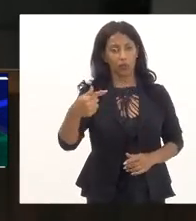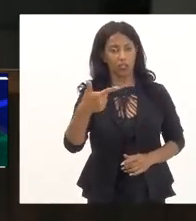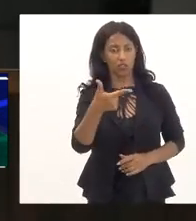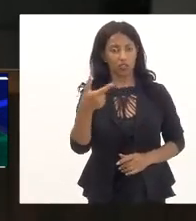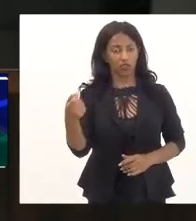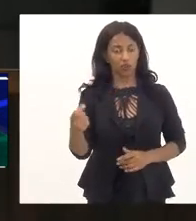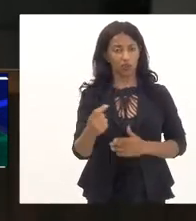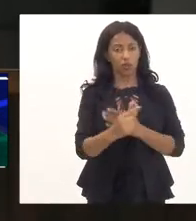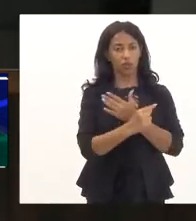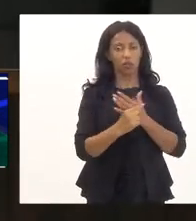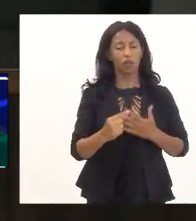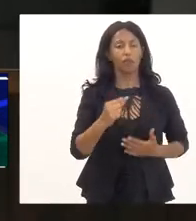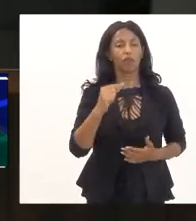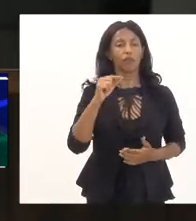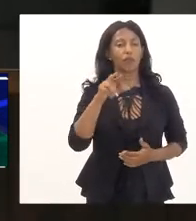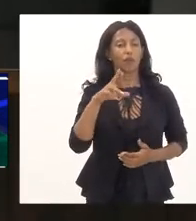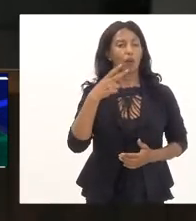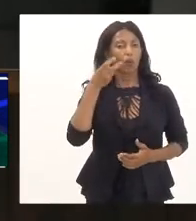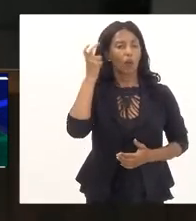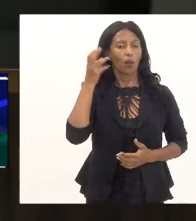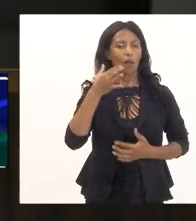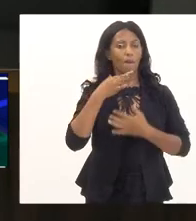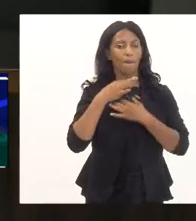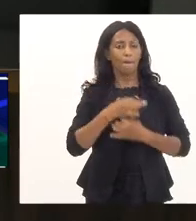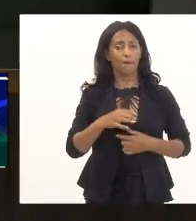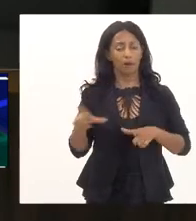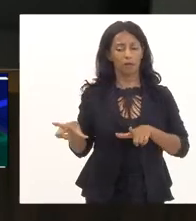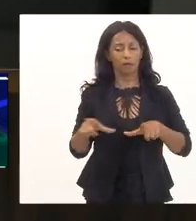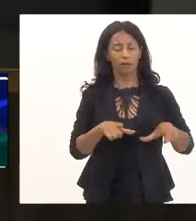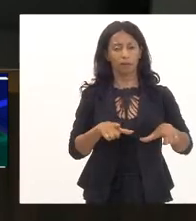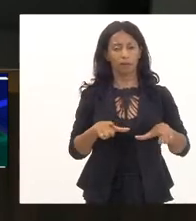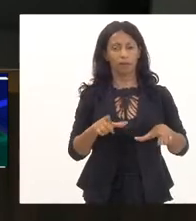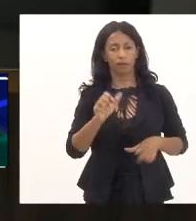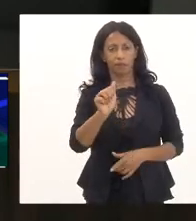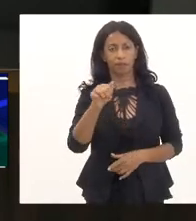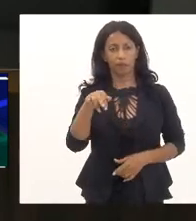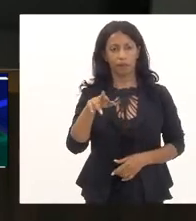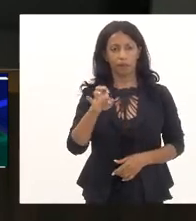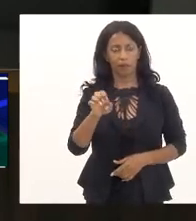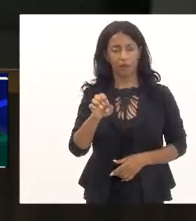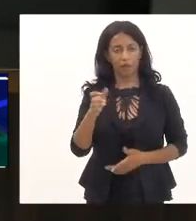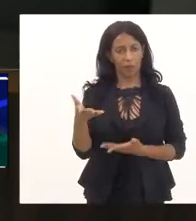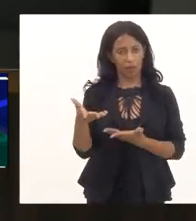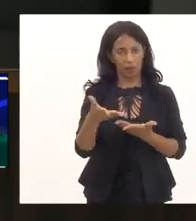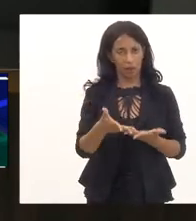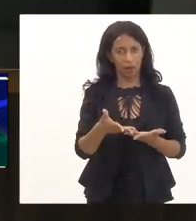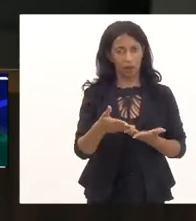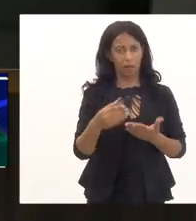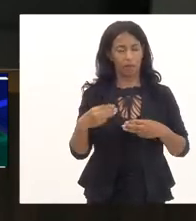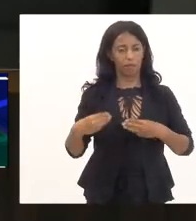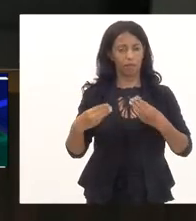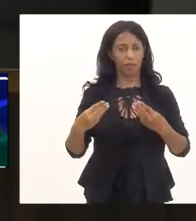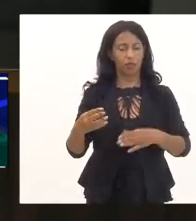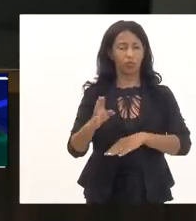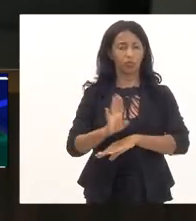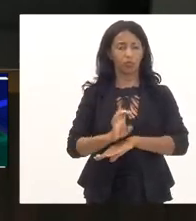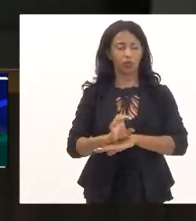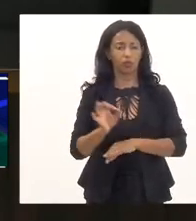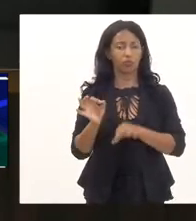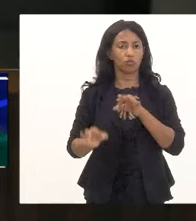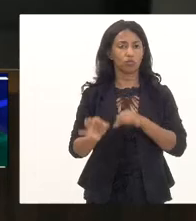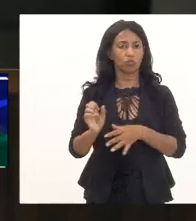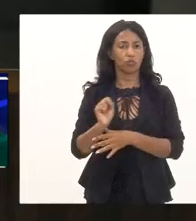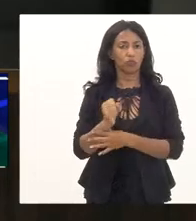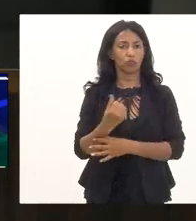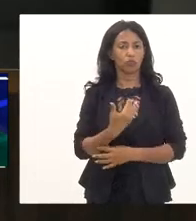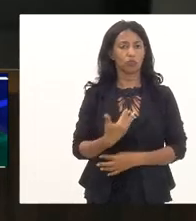autoria da deputada Rosane Félix. Concede medalha Tiradentes ao excelentíssimo senhor André Luiz Almeida Mendonça, ministro do Estado de Justiça e